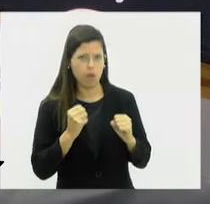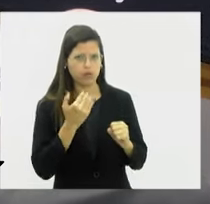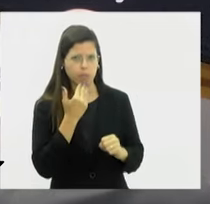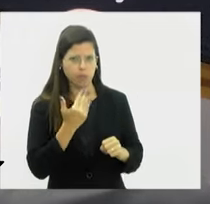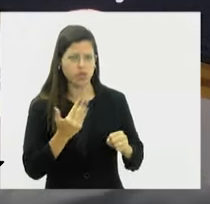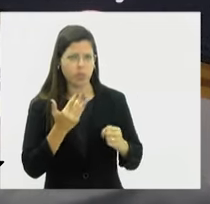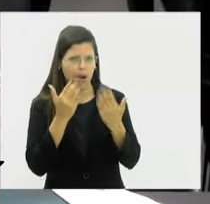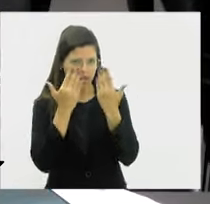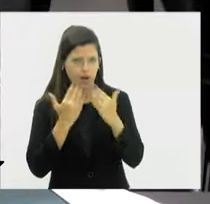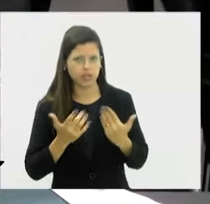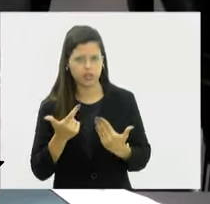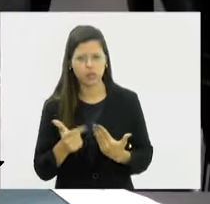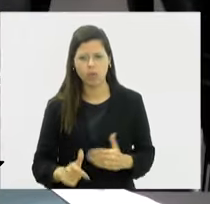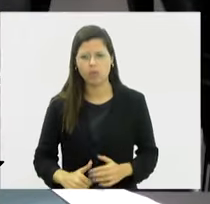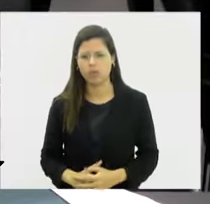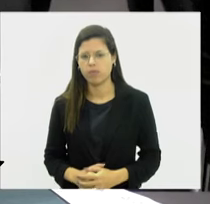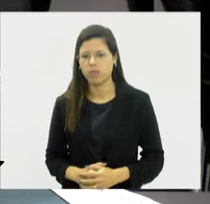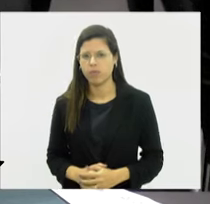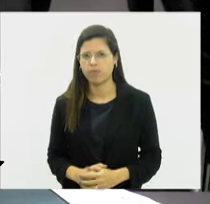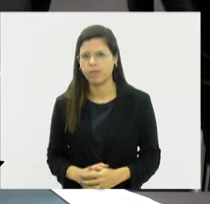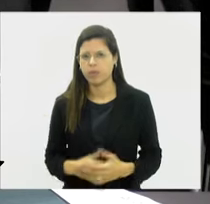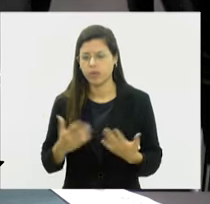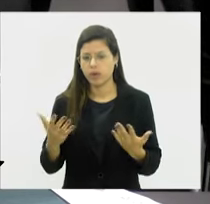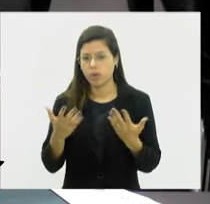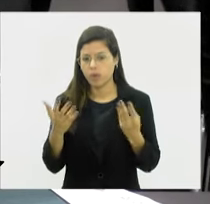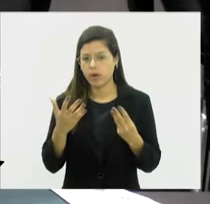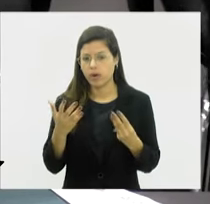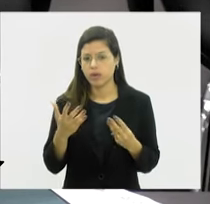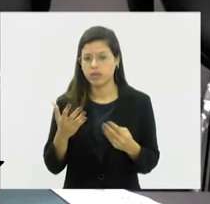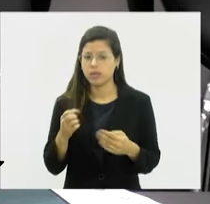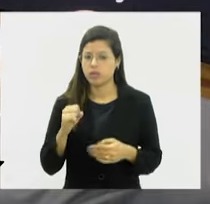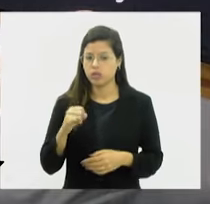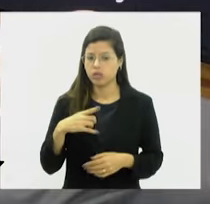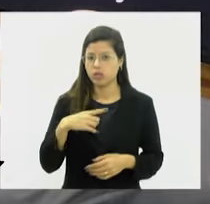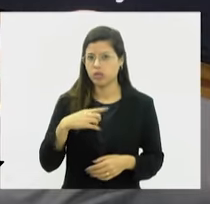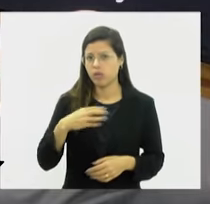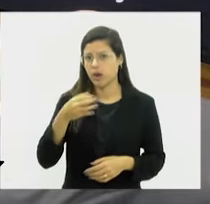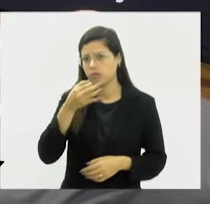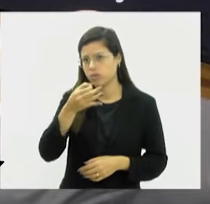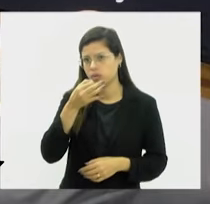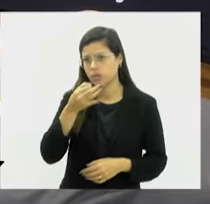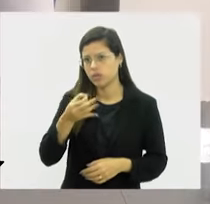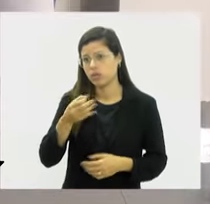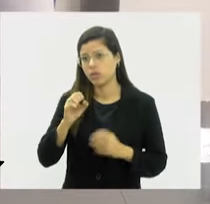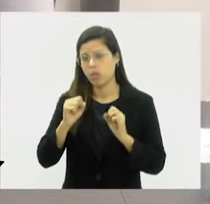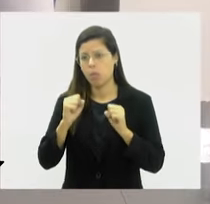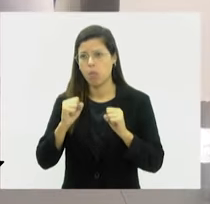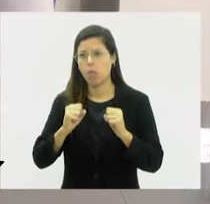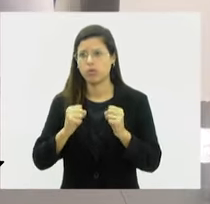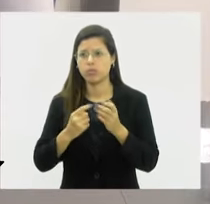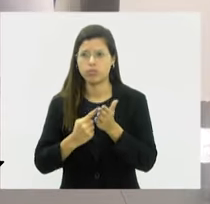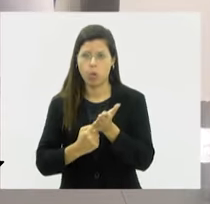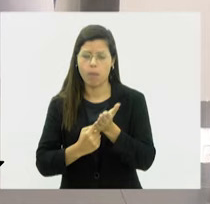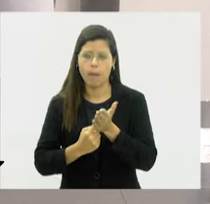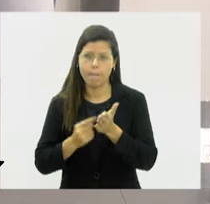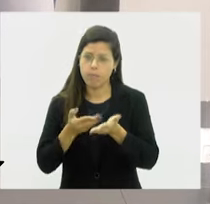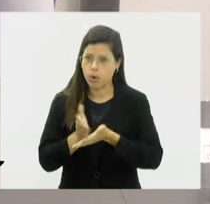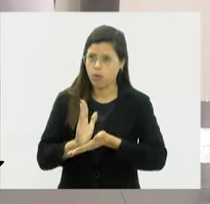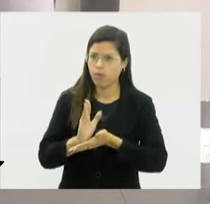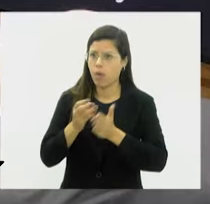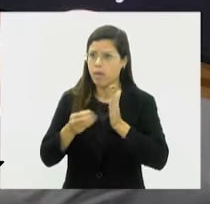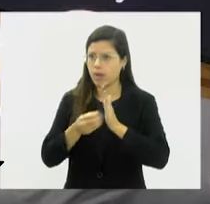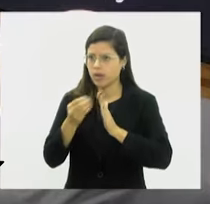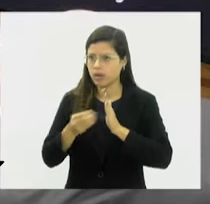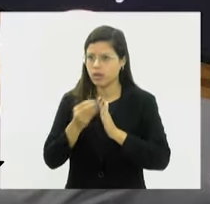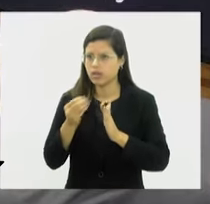favor. Eu queria anunciar... Se tiver alguma sugestão, a gente pode aprovar o parecer e se comprometer de fazer o texto junto. Eu